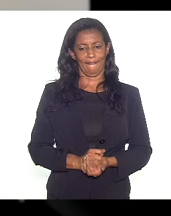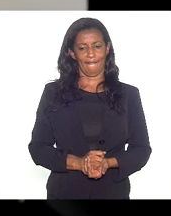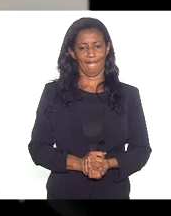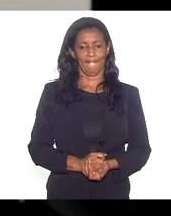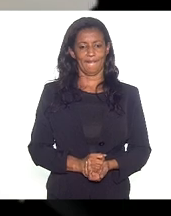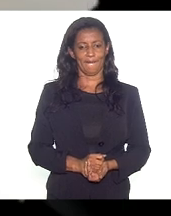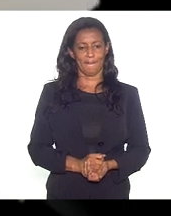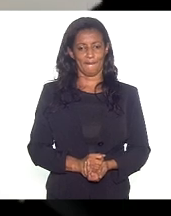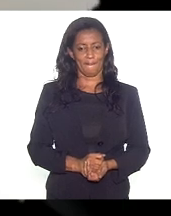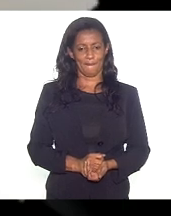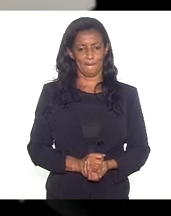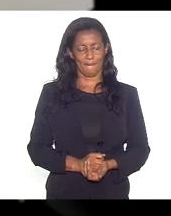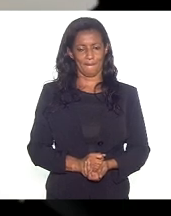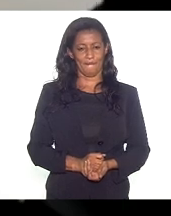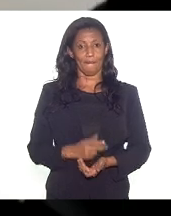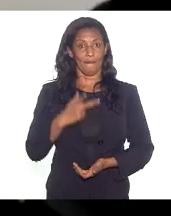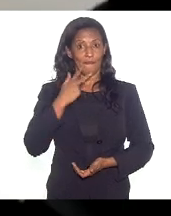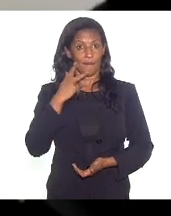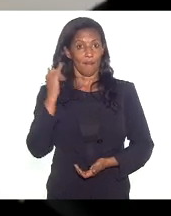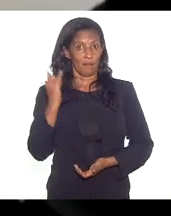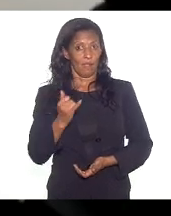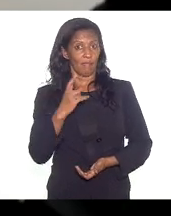Estou sendo informado que há uma emenda.